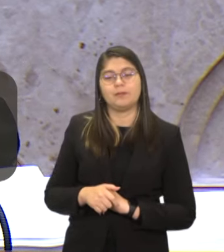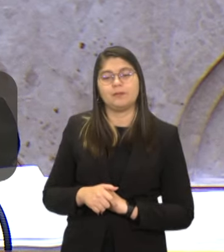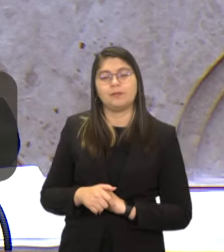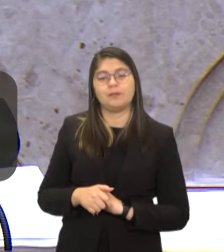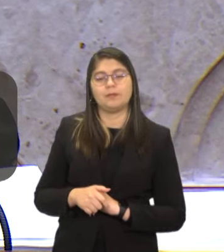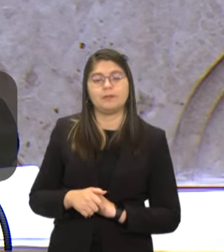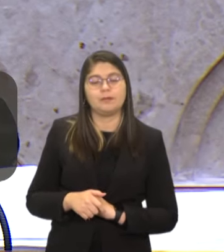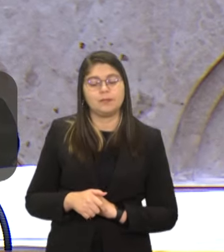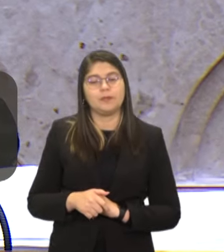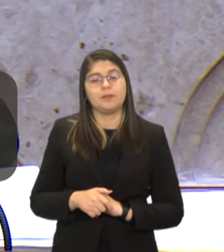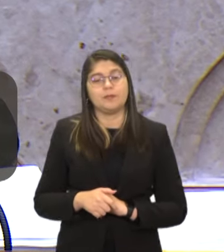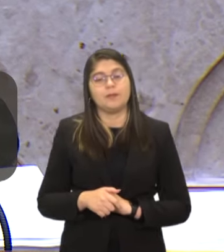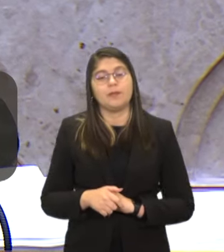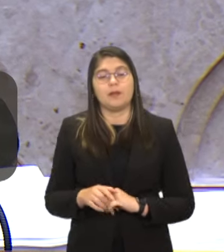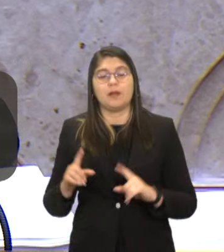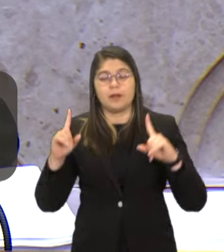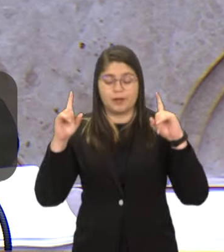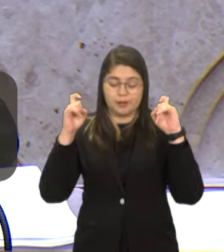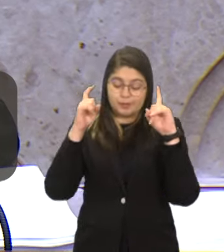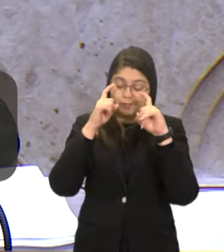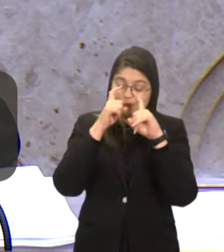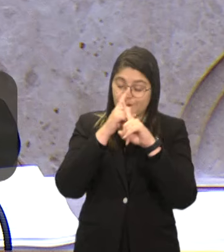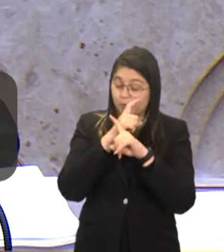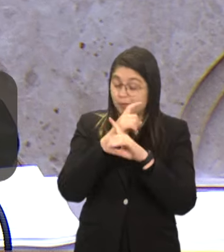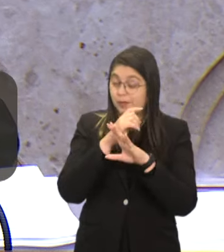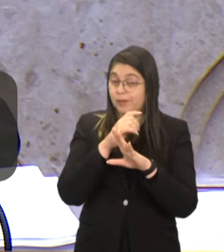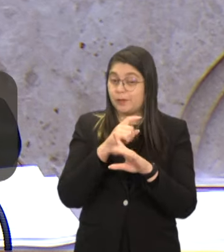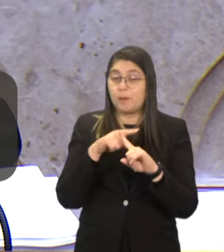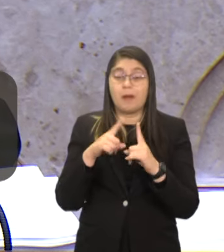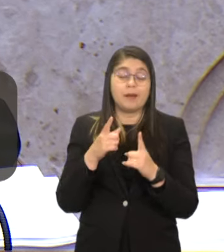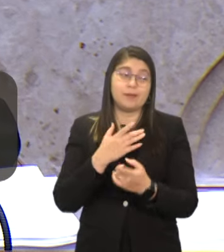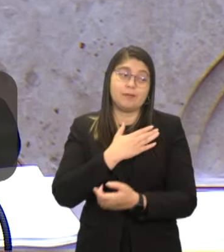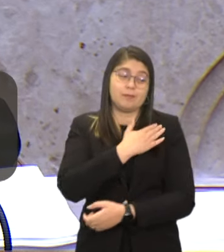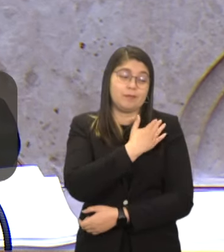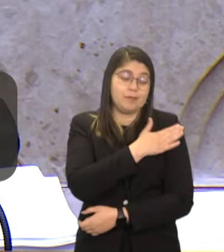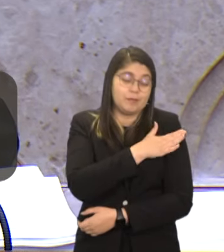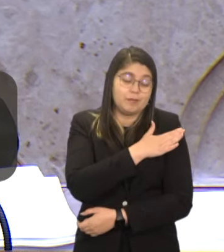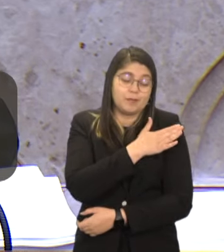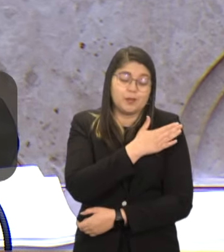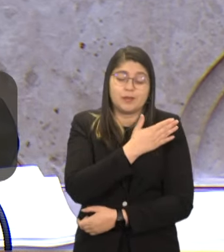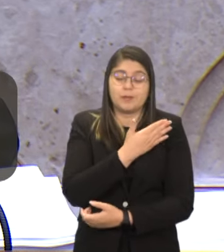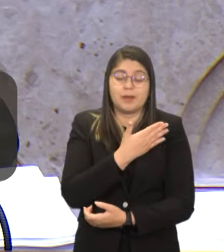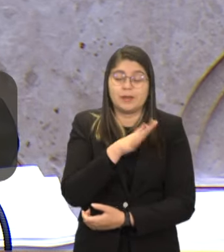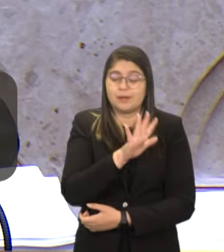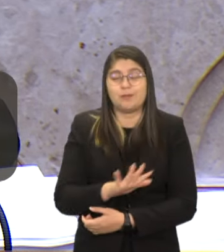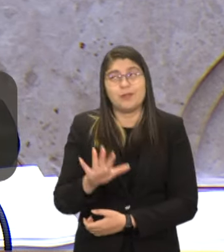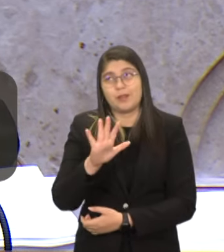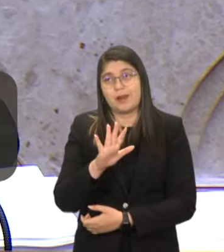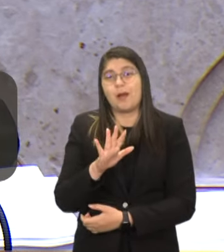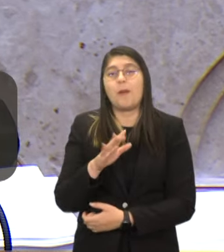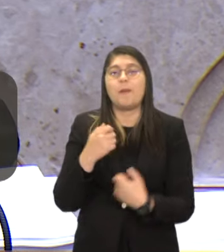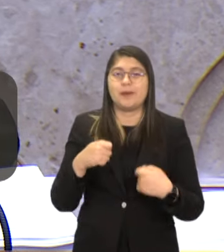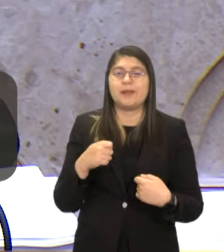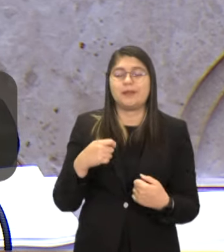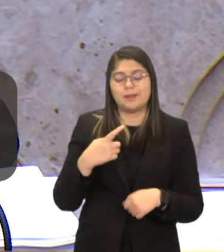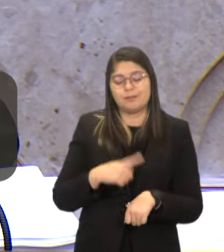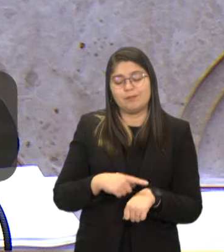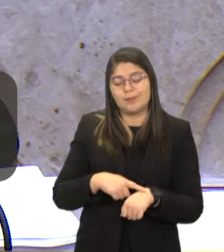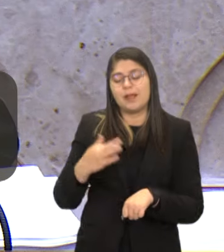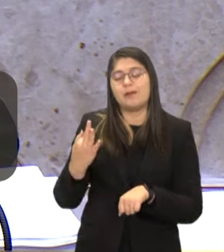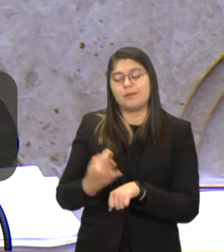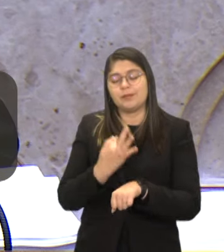de difícil ultrapassagem, como são as discriminações em geral. Leva tempo e perseverança, mas também